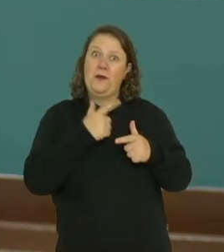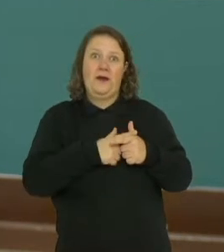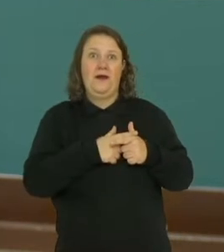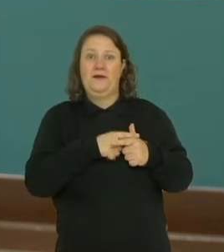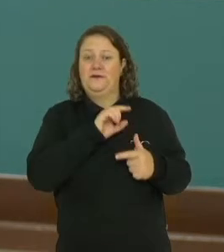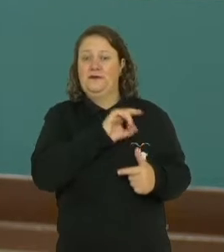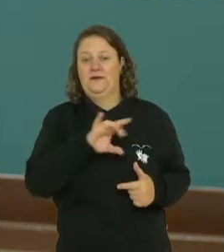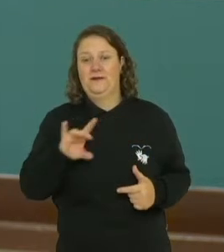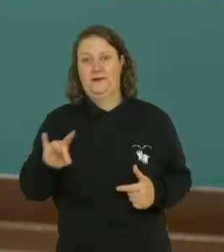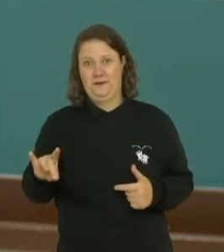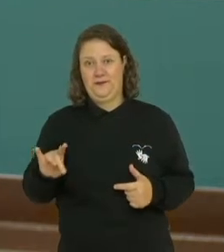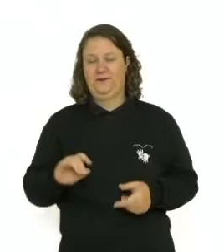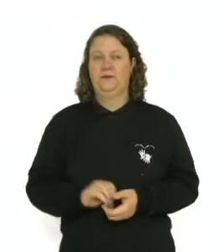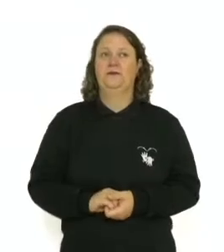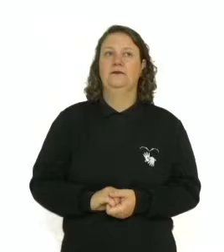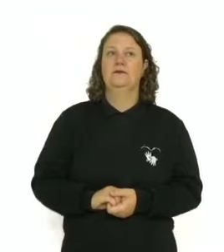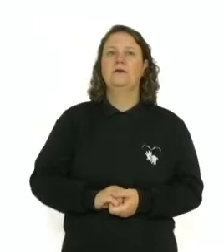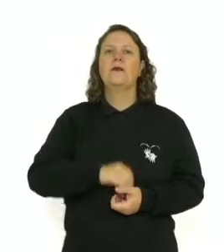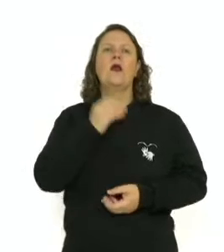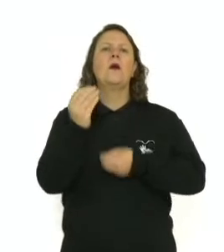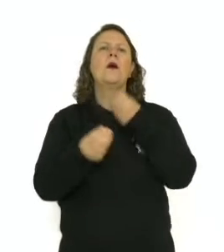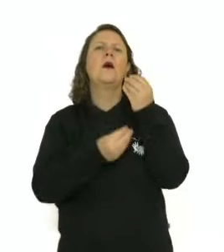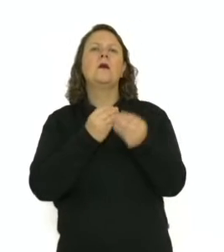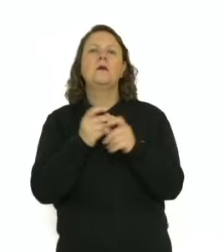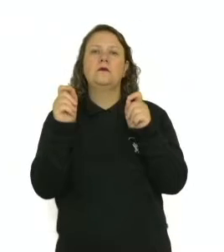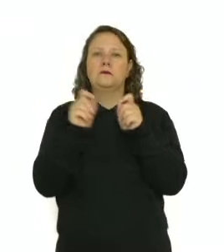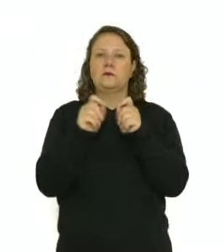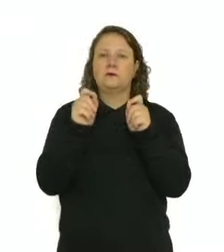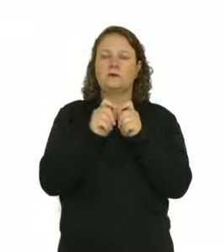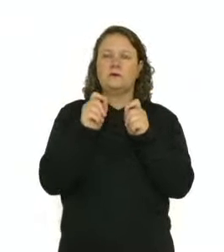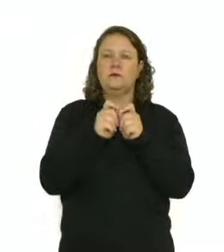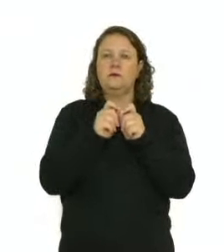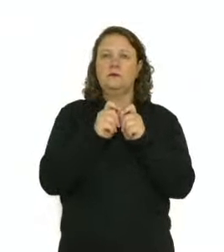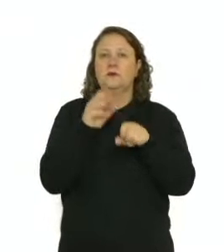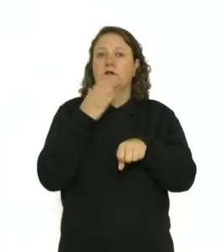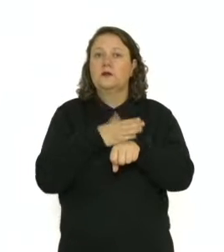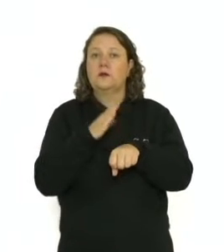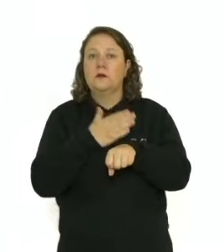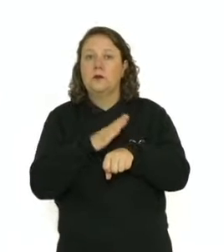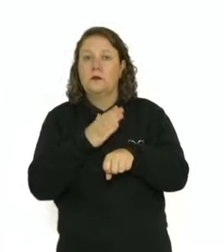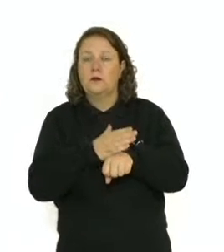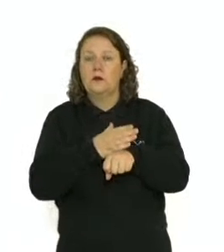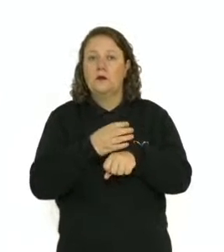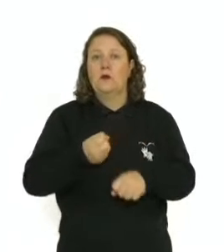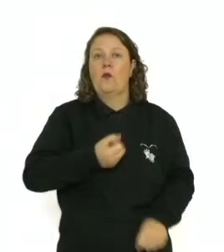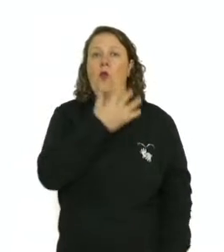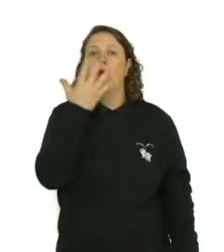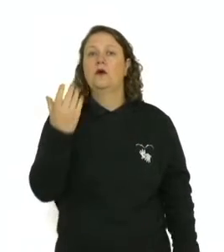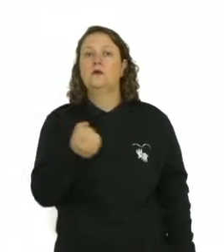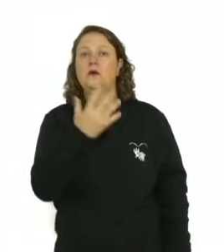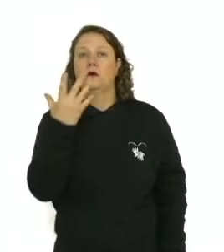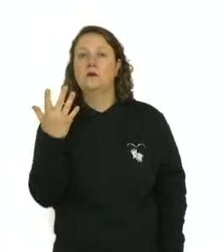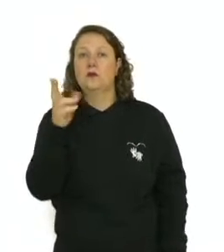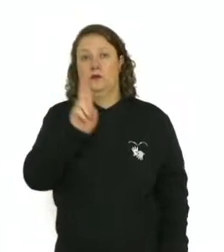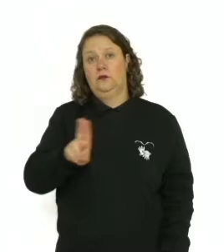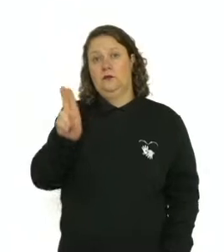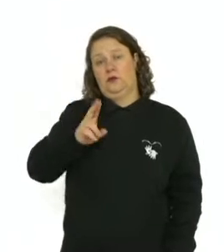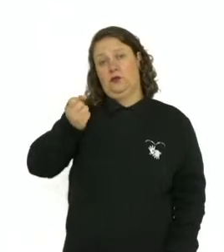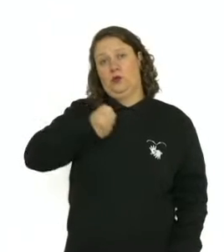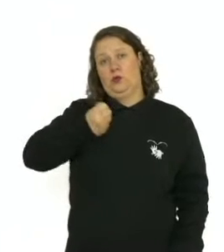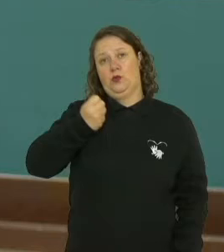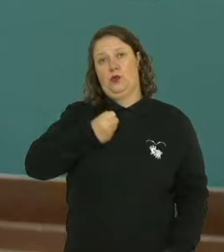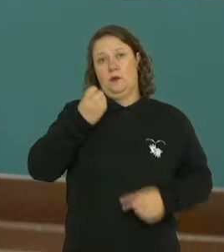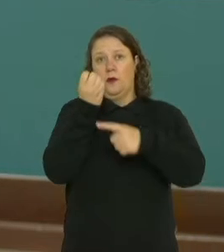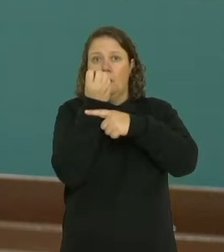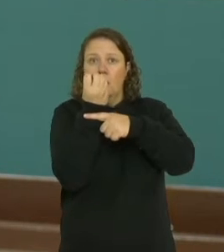dia. Lembra como fazemos o cálculo de porcentagens usando operações com números decimais? Bom, calcular a